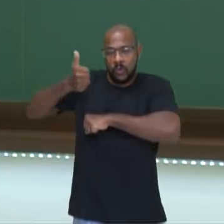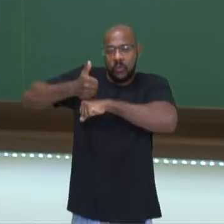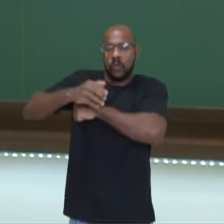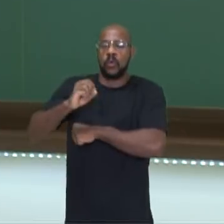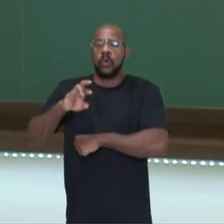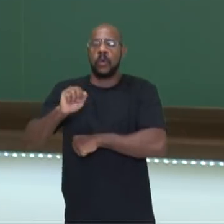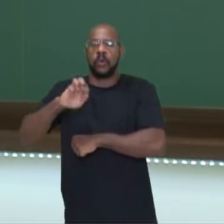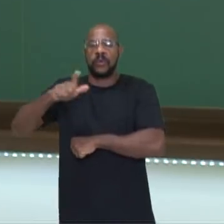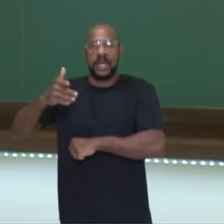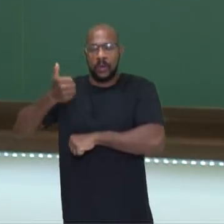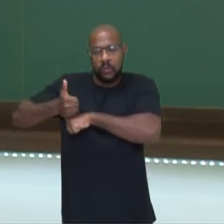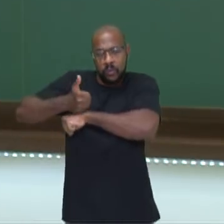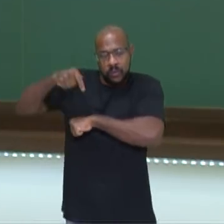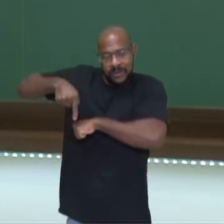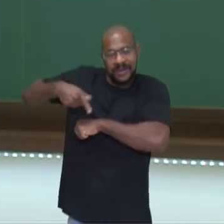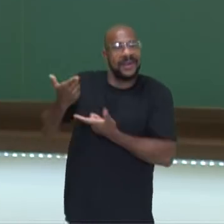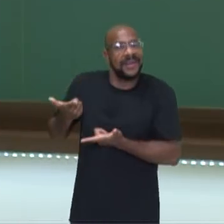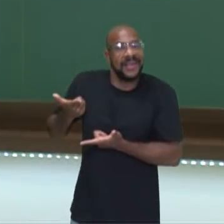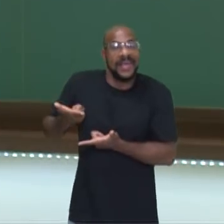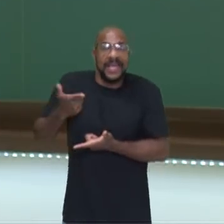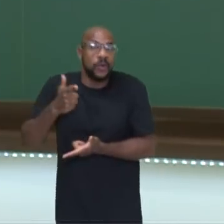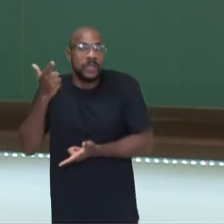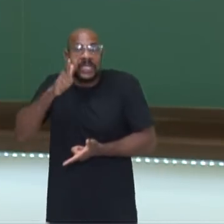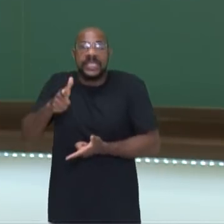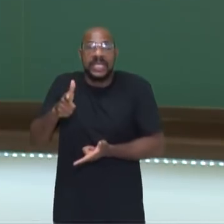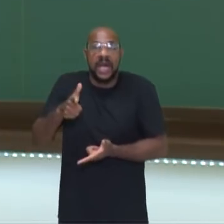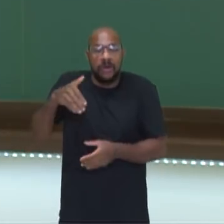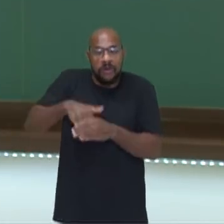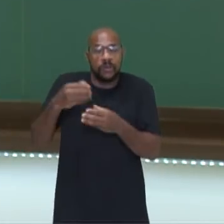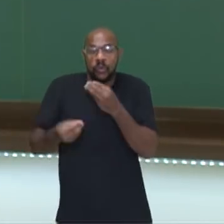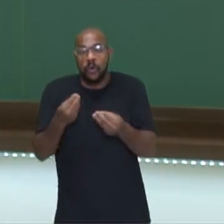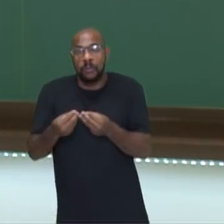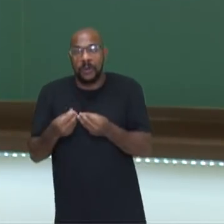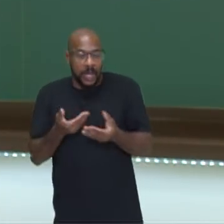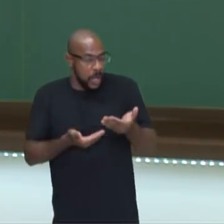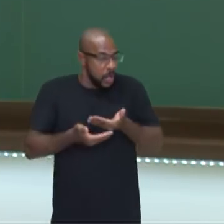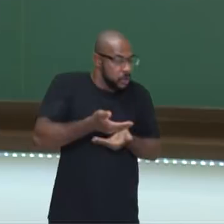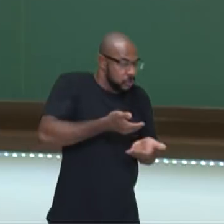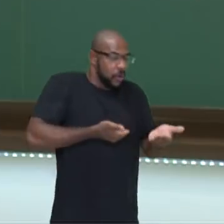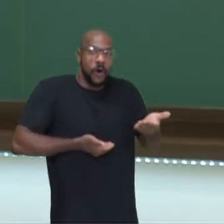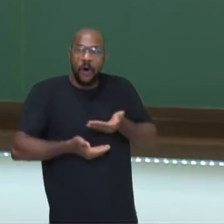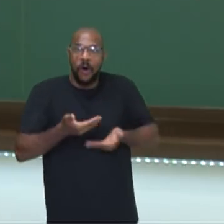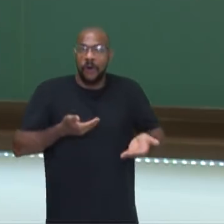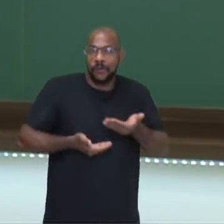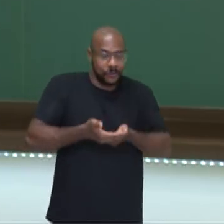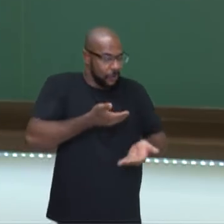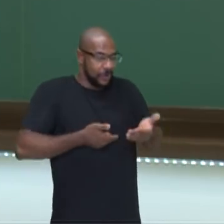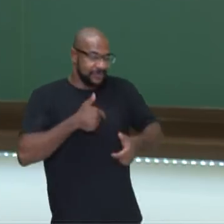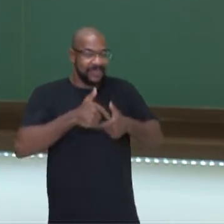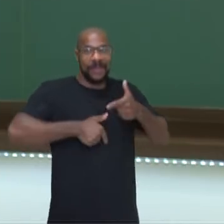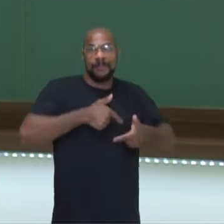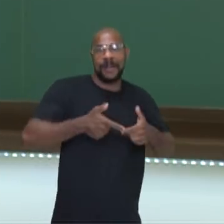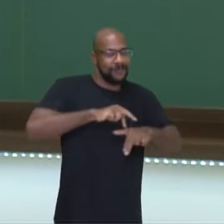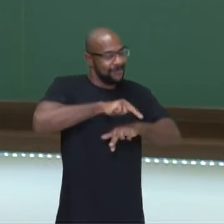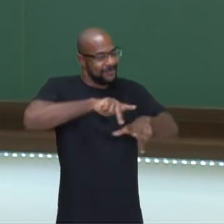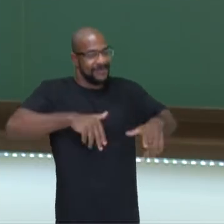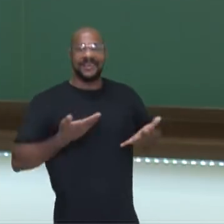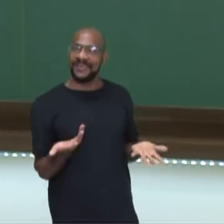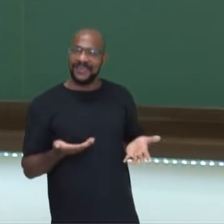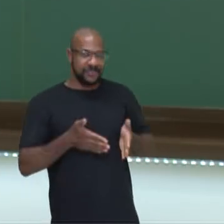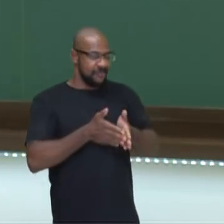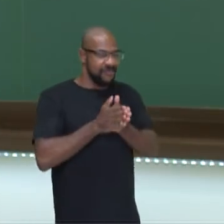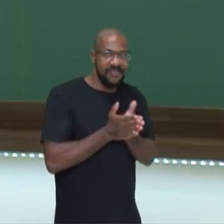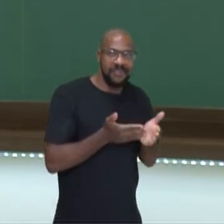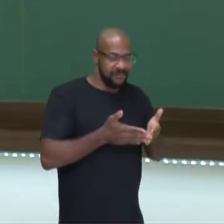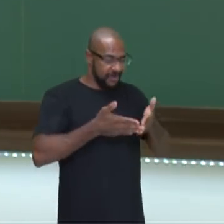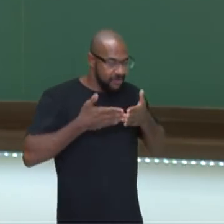o voto do eleitor por meio de troca de favores. Lembra, algo que hoje é proibido por lei, a troca de favores,